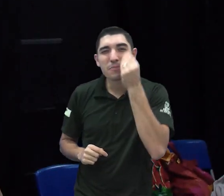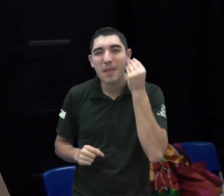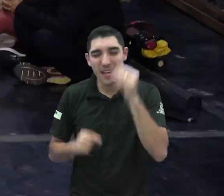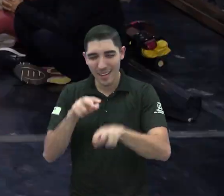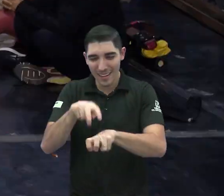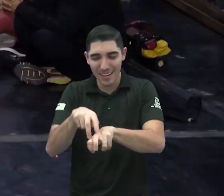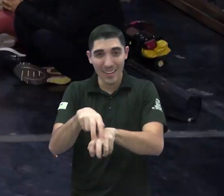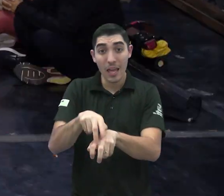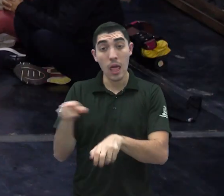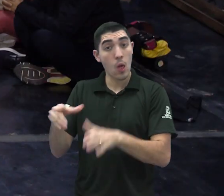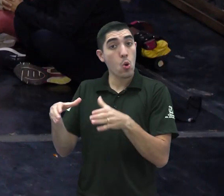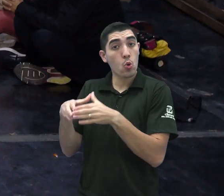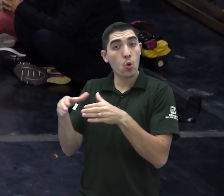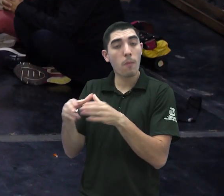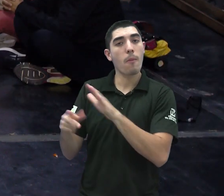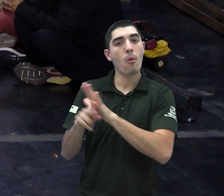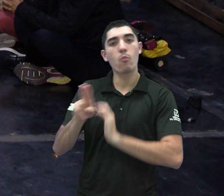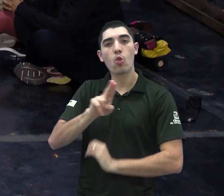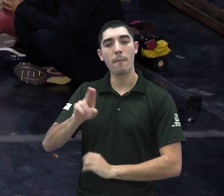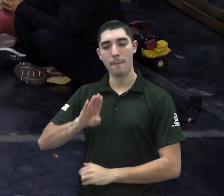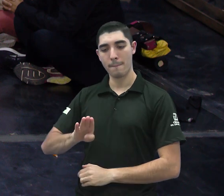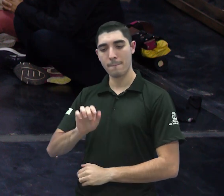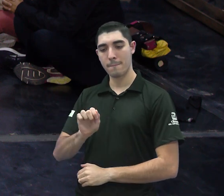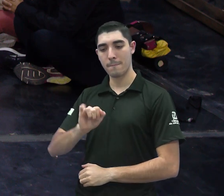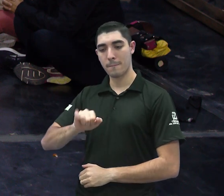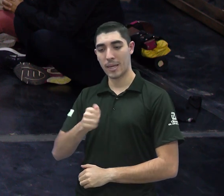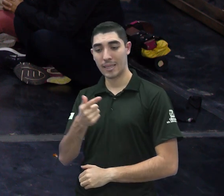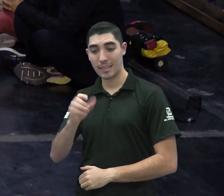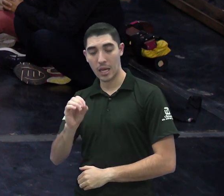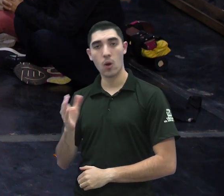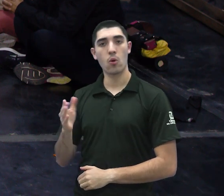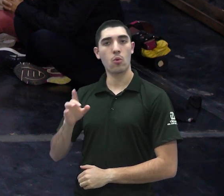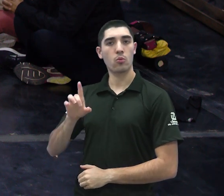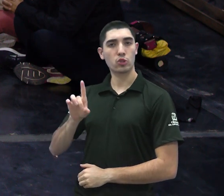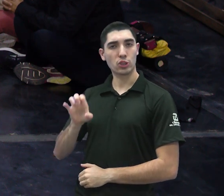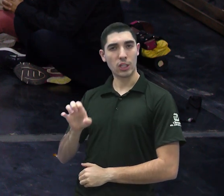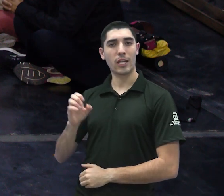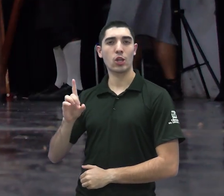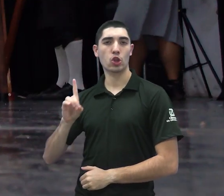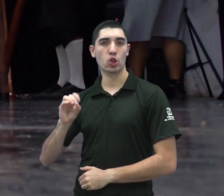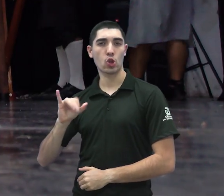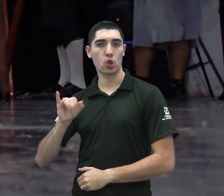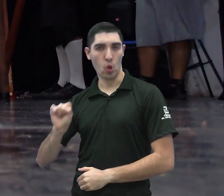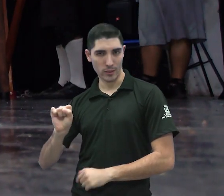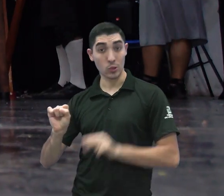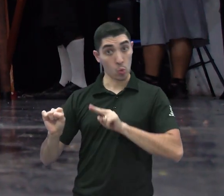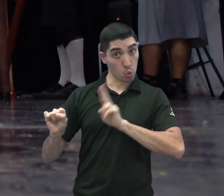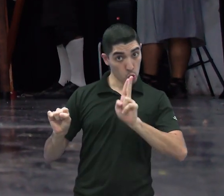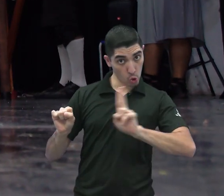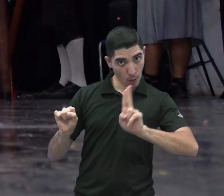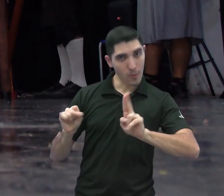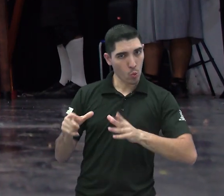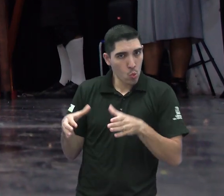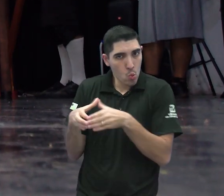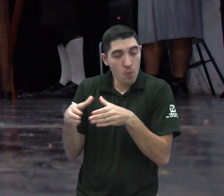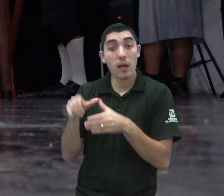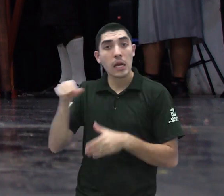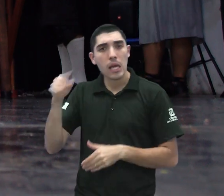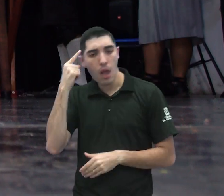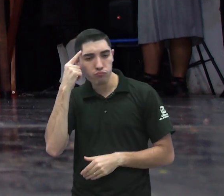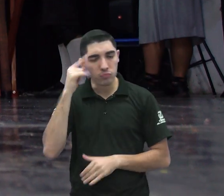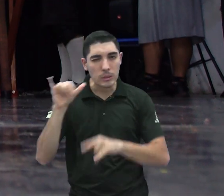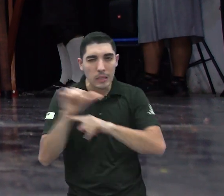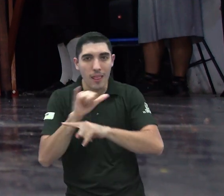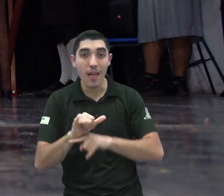foi feita pela Trupe Baião de 2, um grupo de artistas circenses de São Paulo que faz estudos e atividades com esse tipo